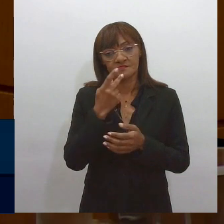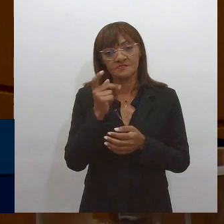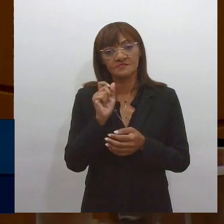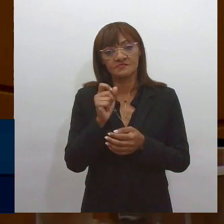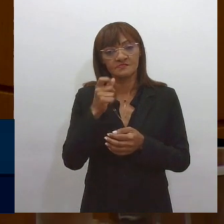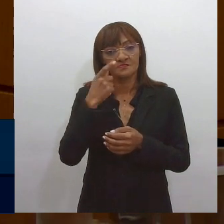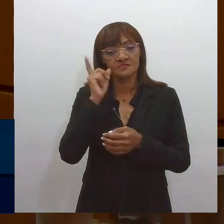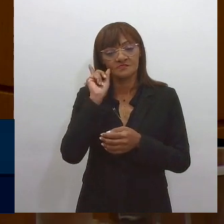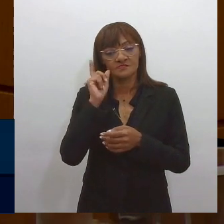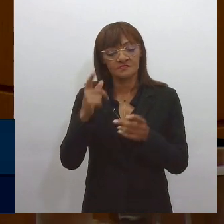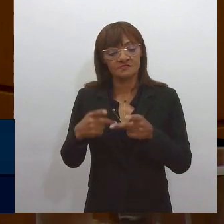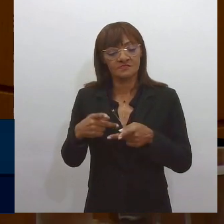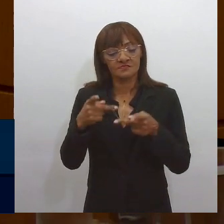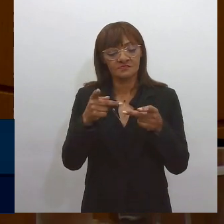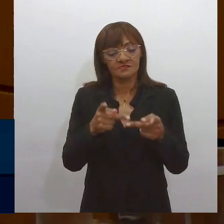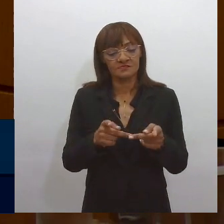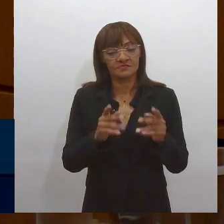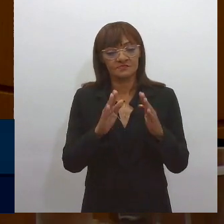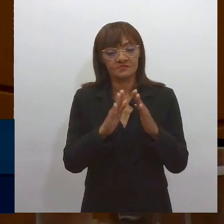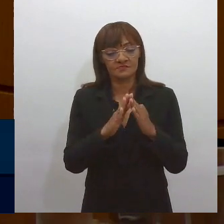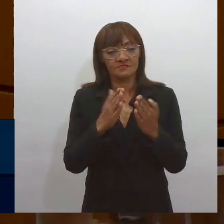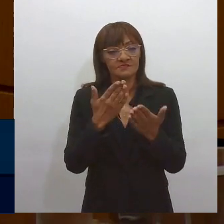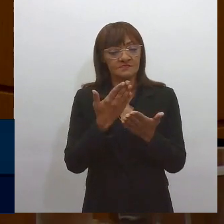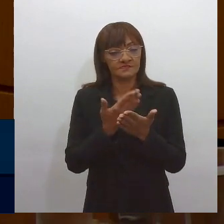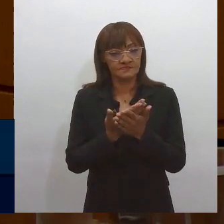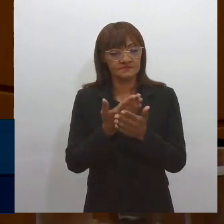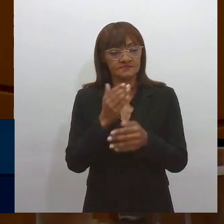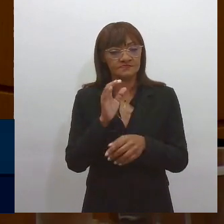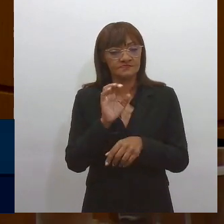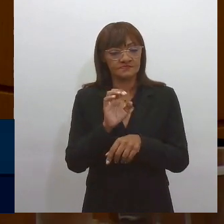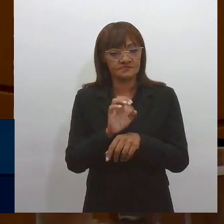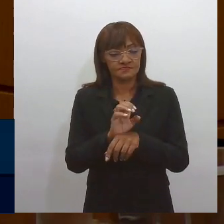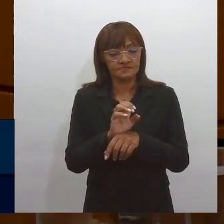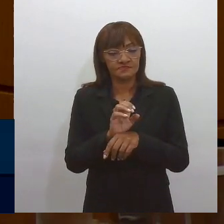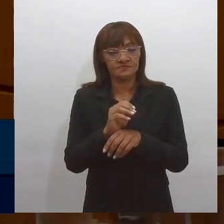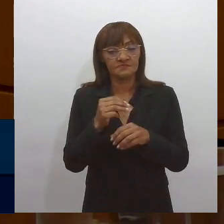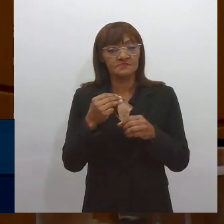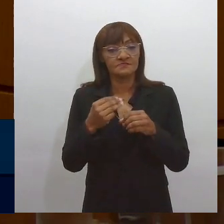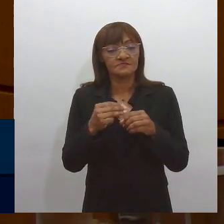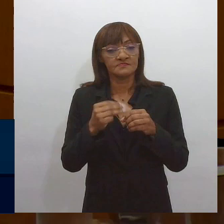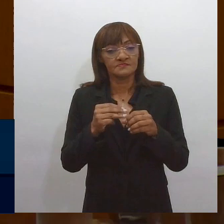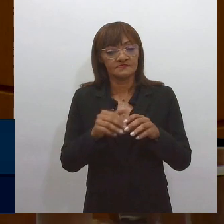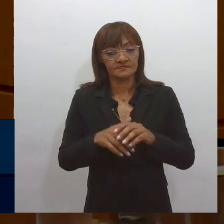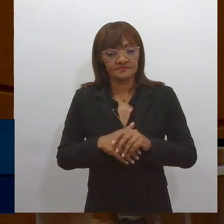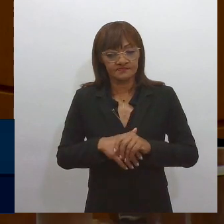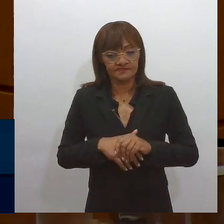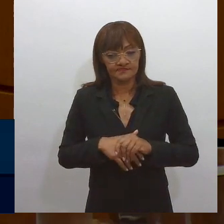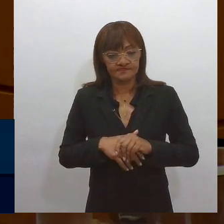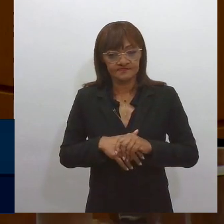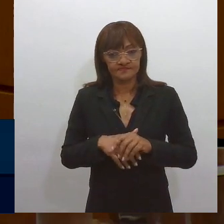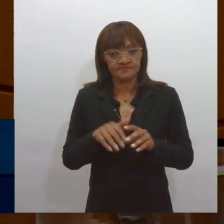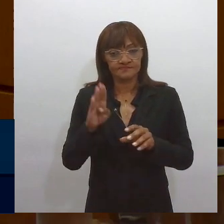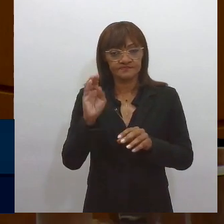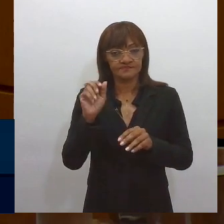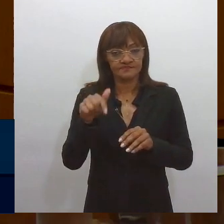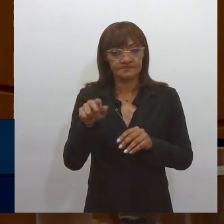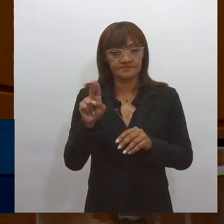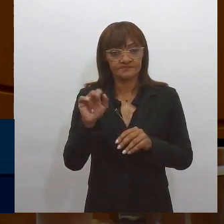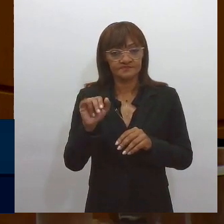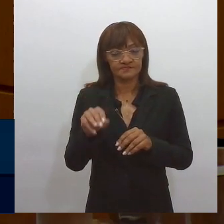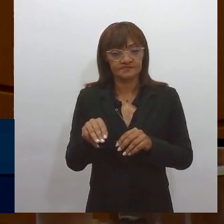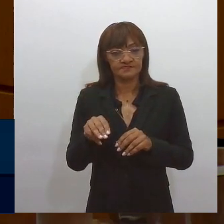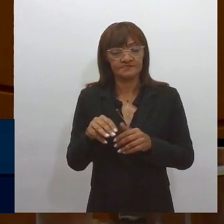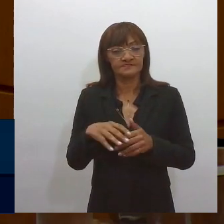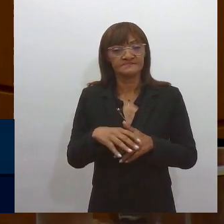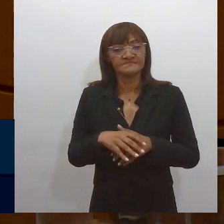estaduais do nosso município município de Buquim e lá a acompanhado de